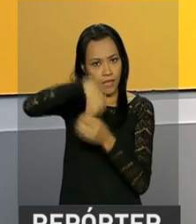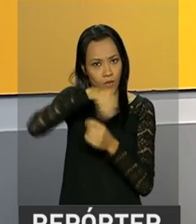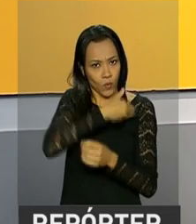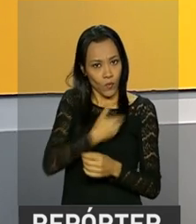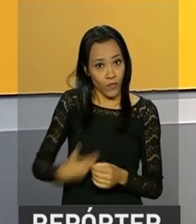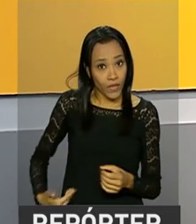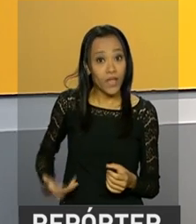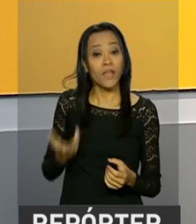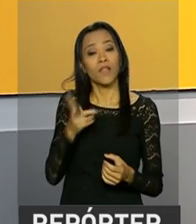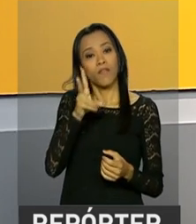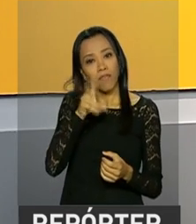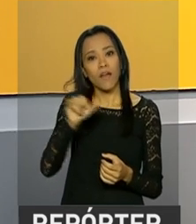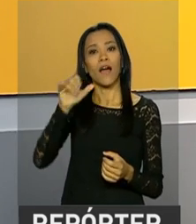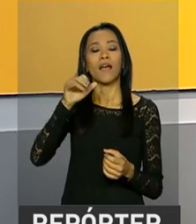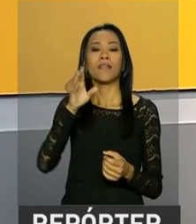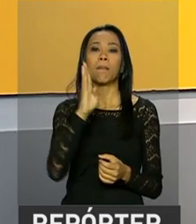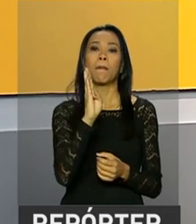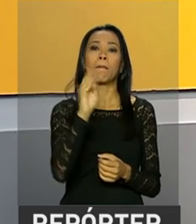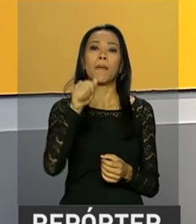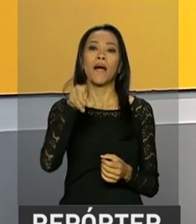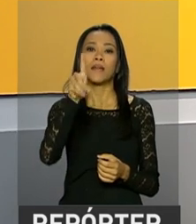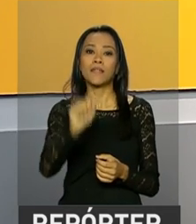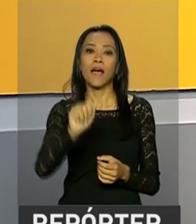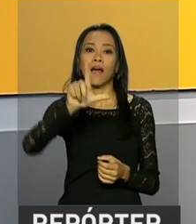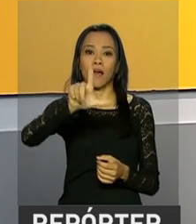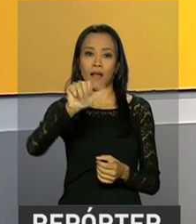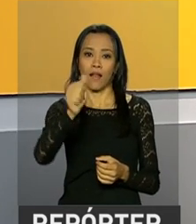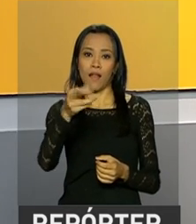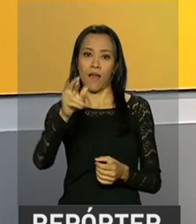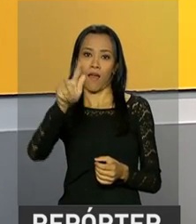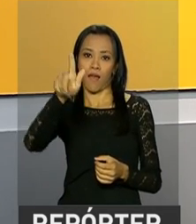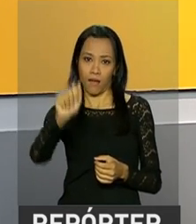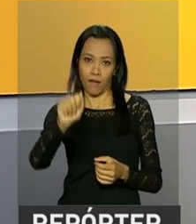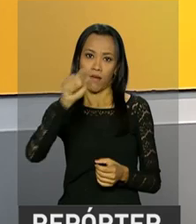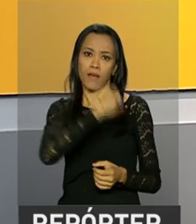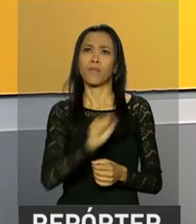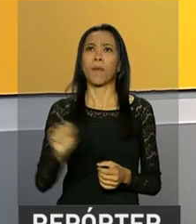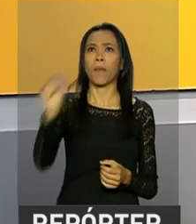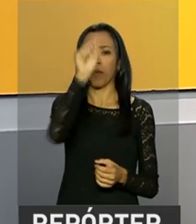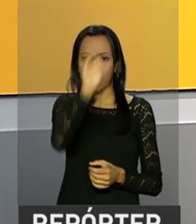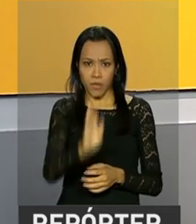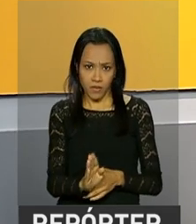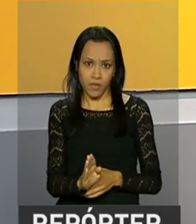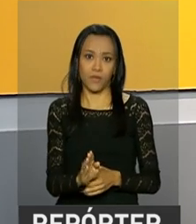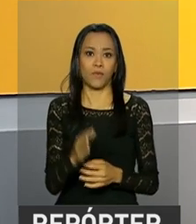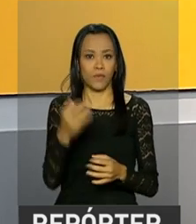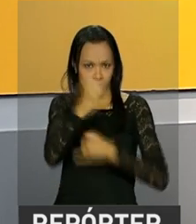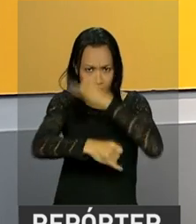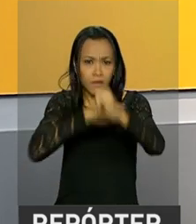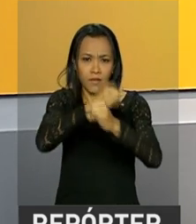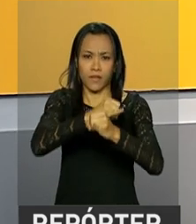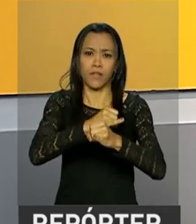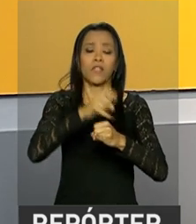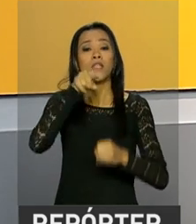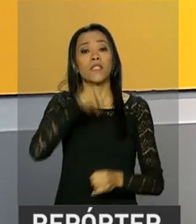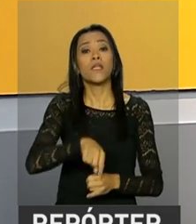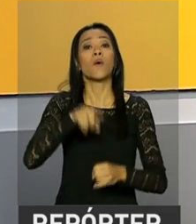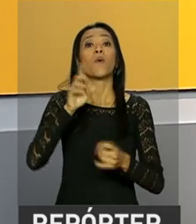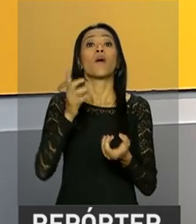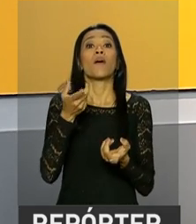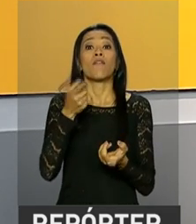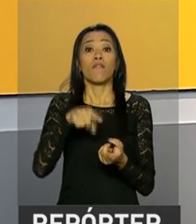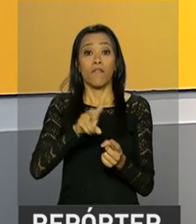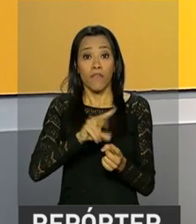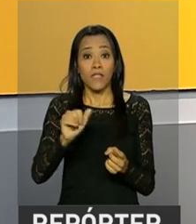acesso à conexão em banda larga a todos os locais do país. O intervalo de lançamento vai